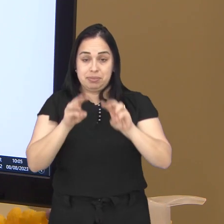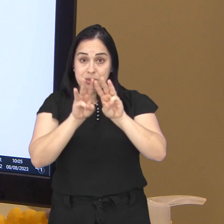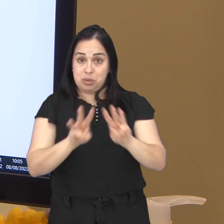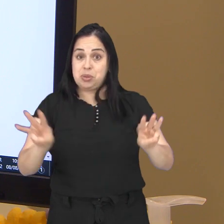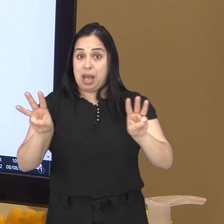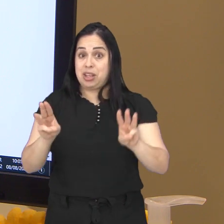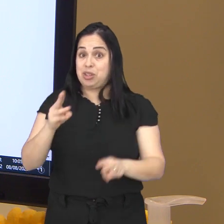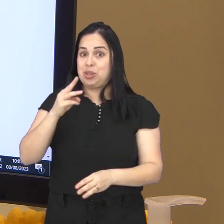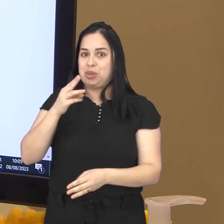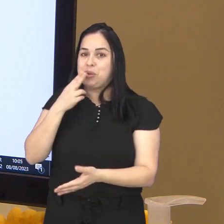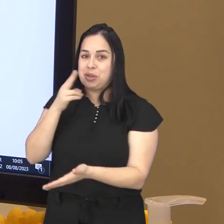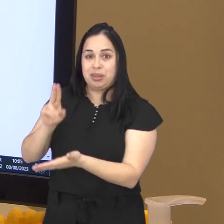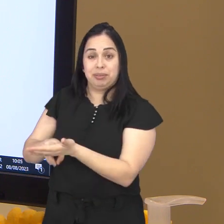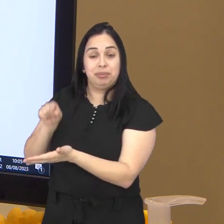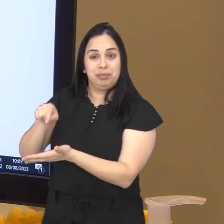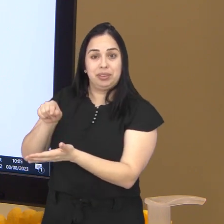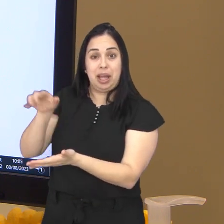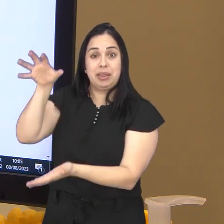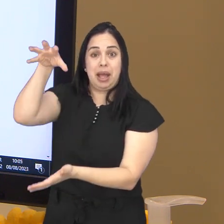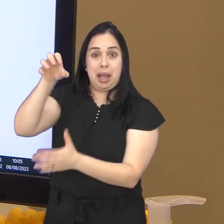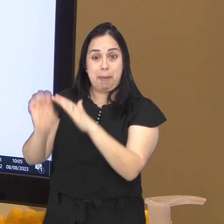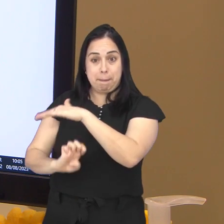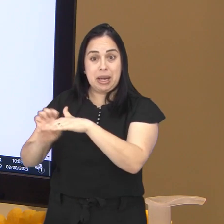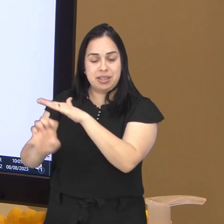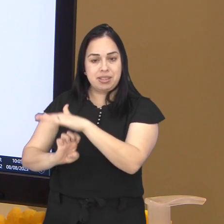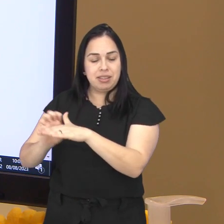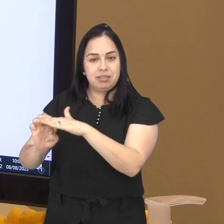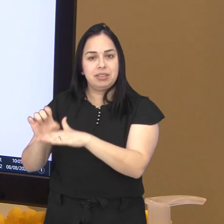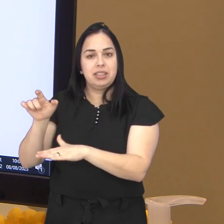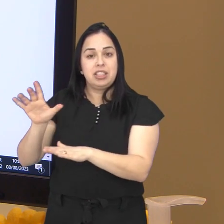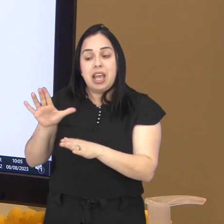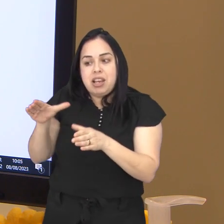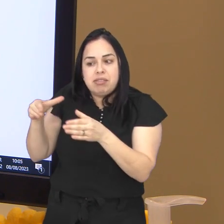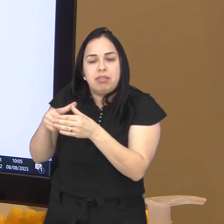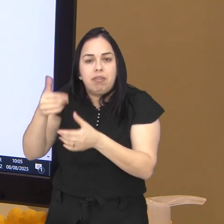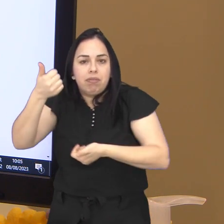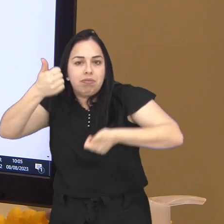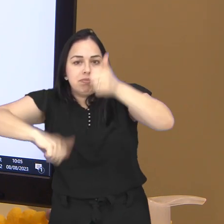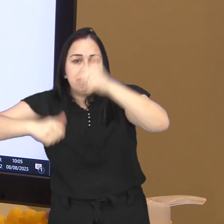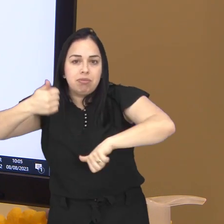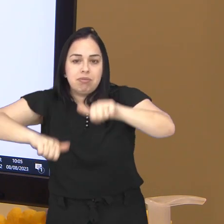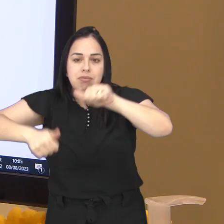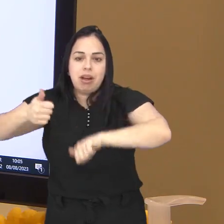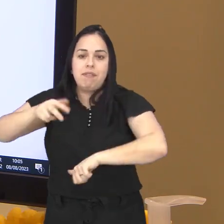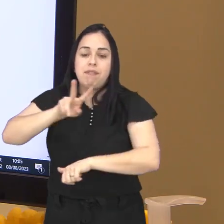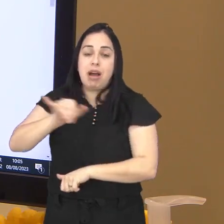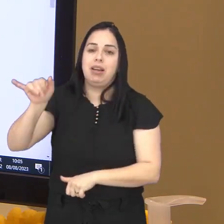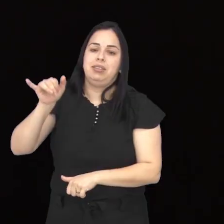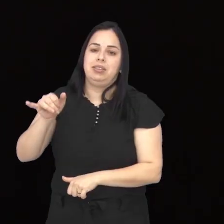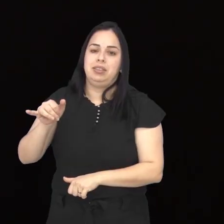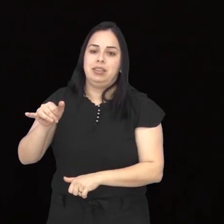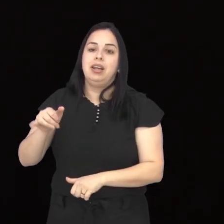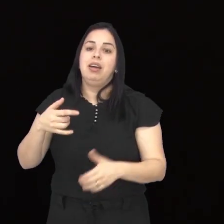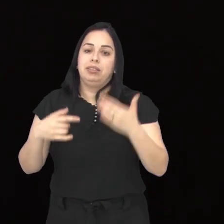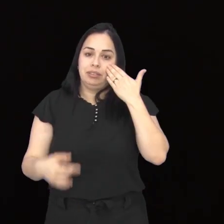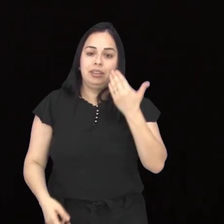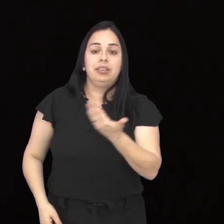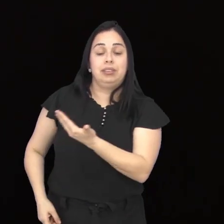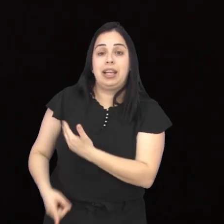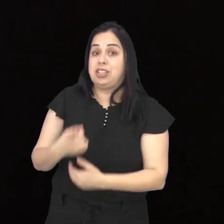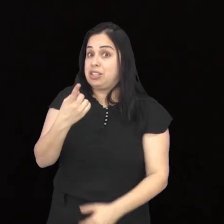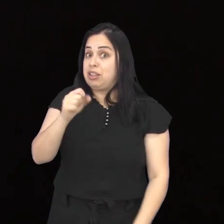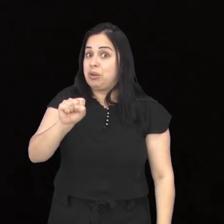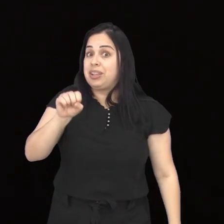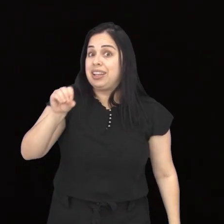página de filatelia do site dos Correios. As emissões são definidas pela Comissão Filatélica Nacional. Além do Olho de